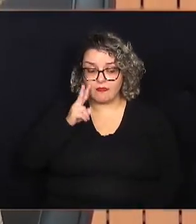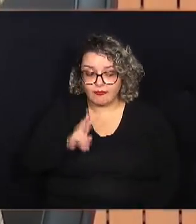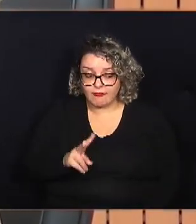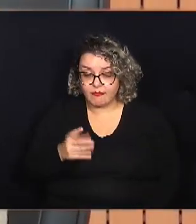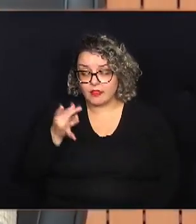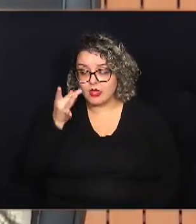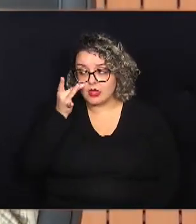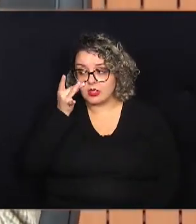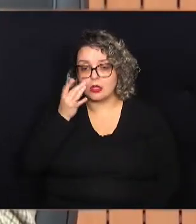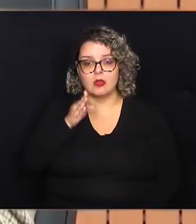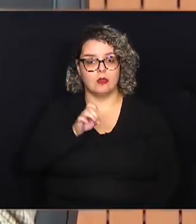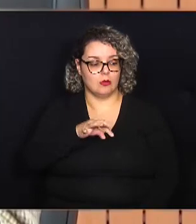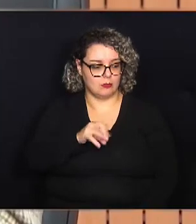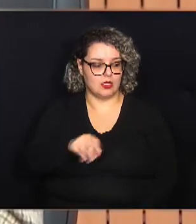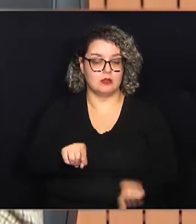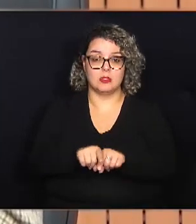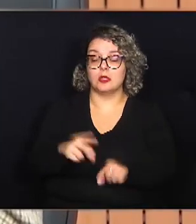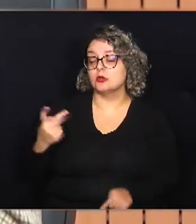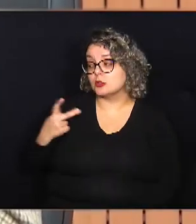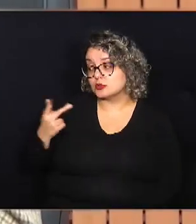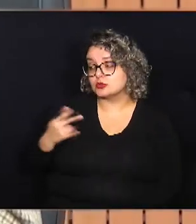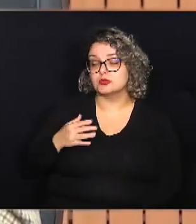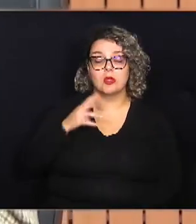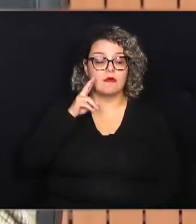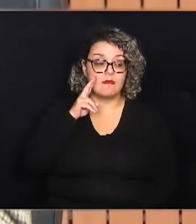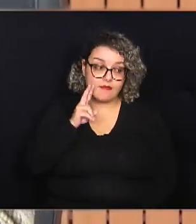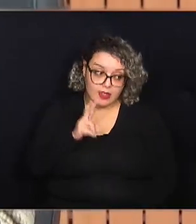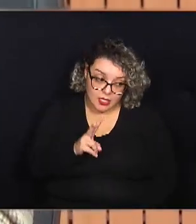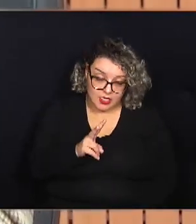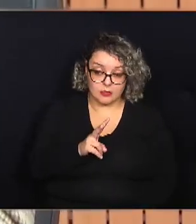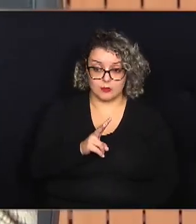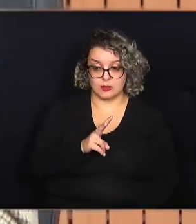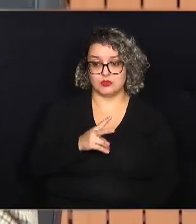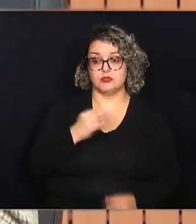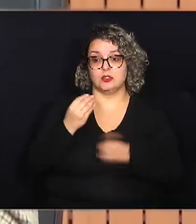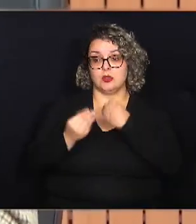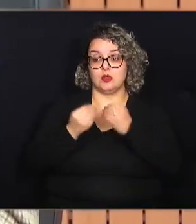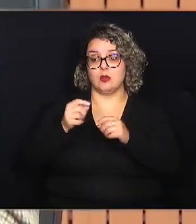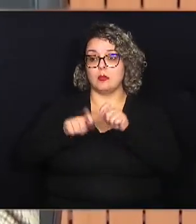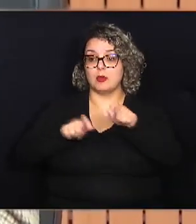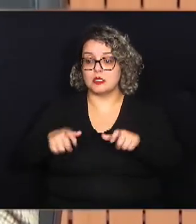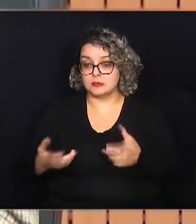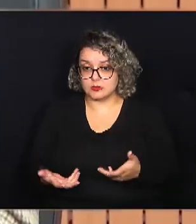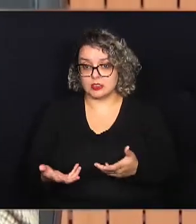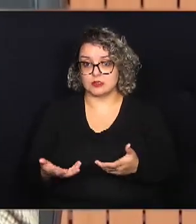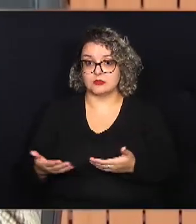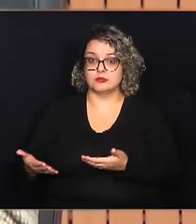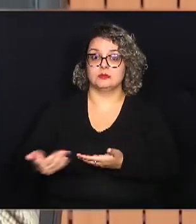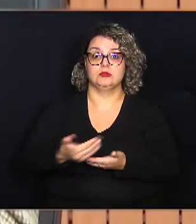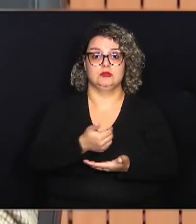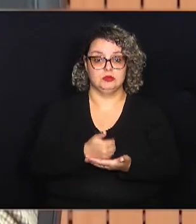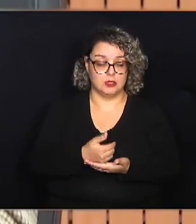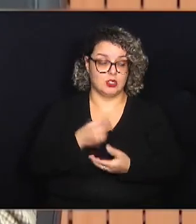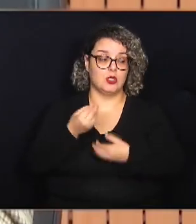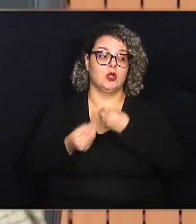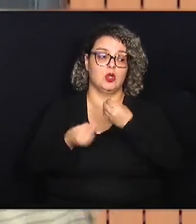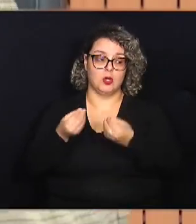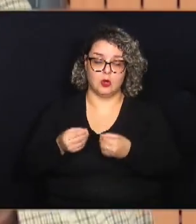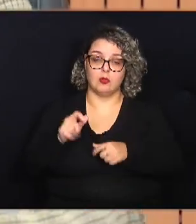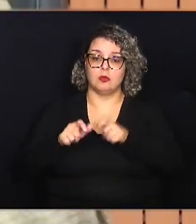o Bento também esteve lá, e nós comprovamos realmente como é que aquelas pessoas nos acolheu e como é que aquela